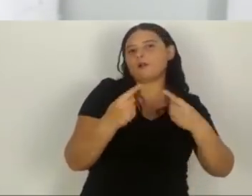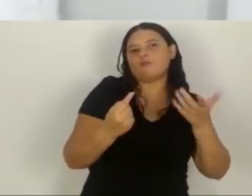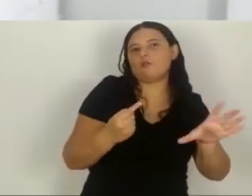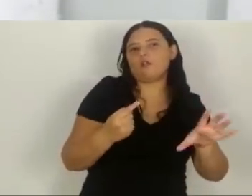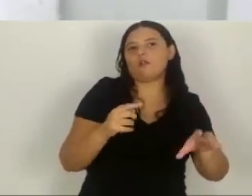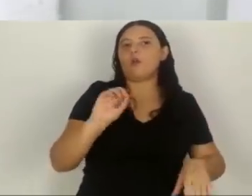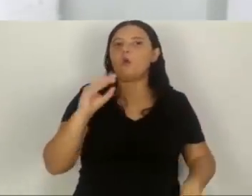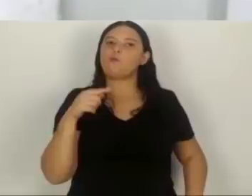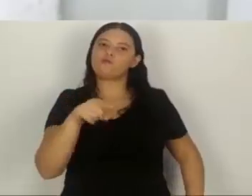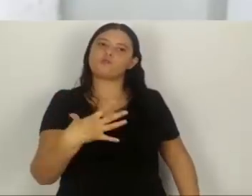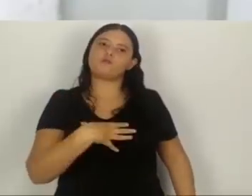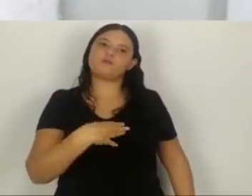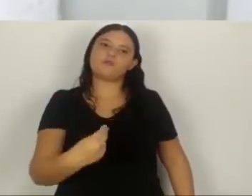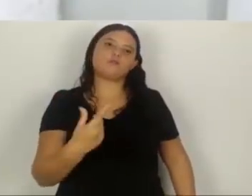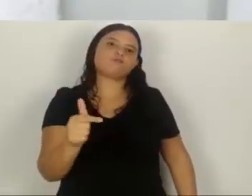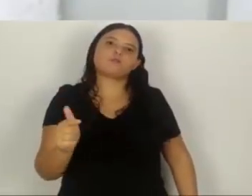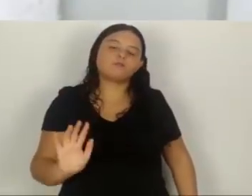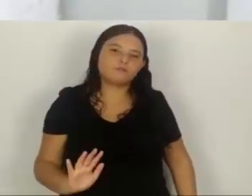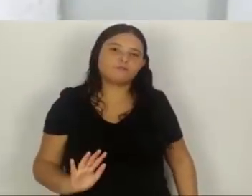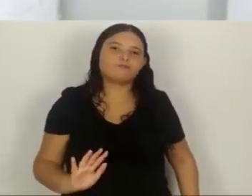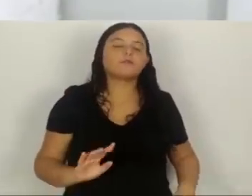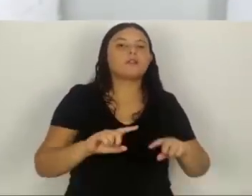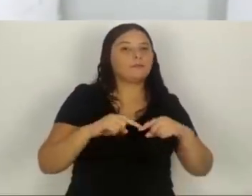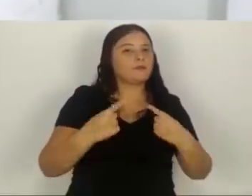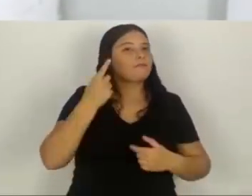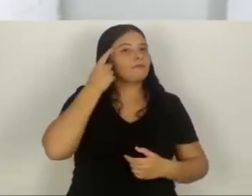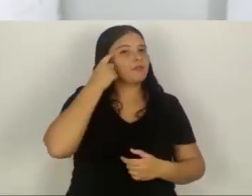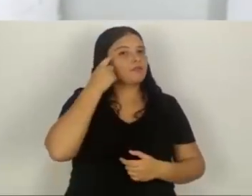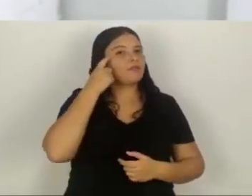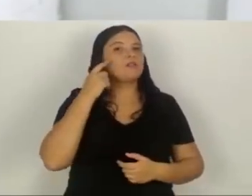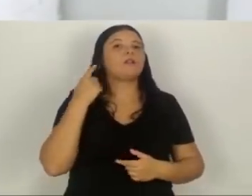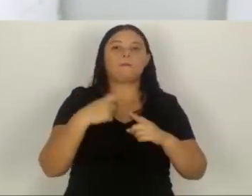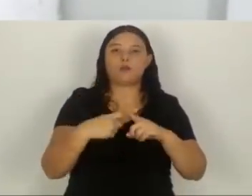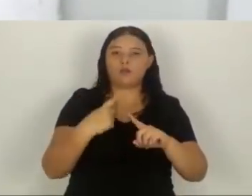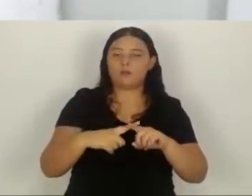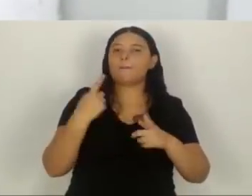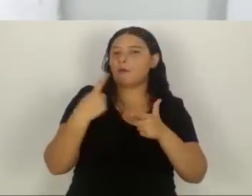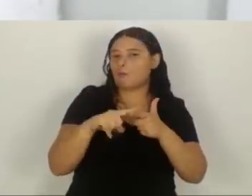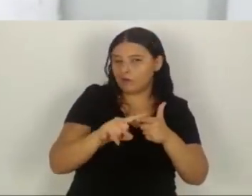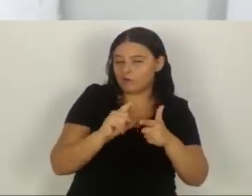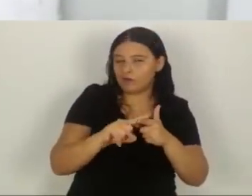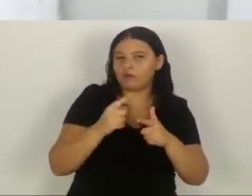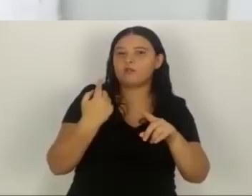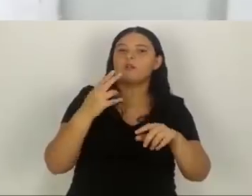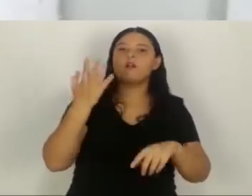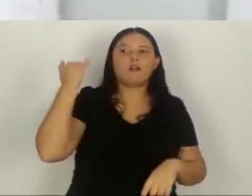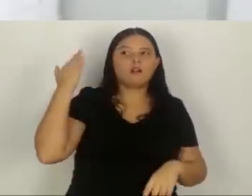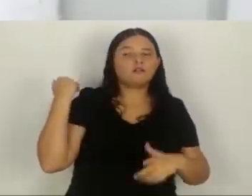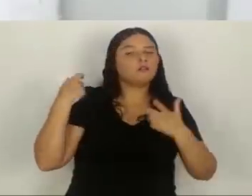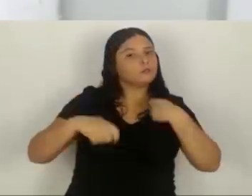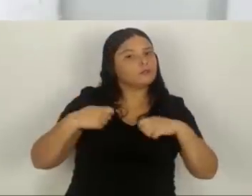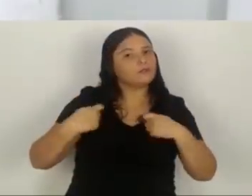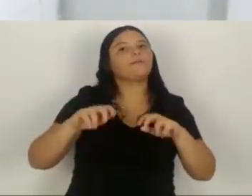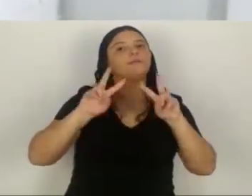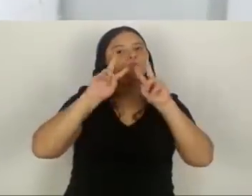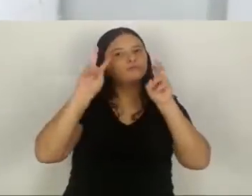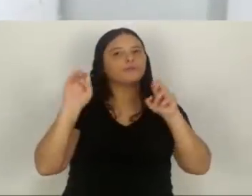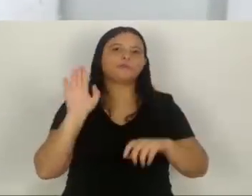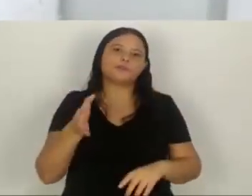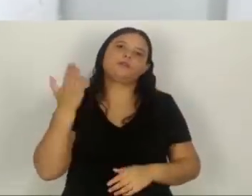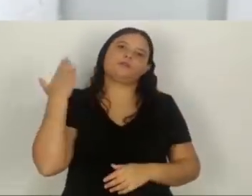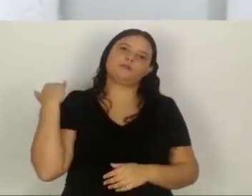ou você abrir mão de ser mãe. Só que, veja, tá nesse impasse porque vocês estão falando disso agora, era uma coisa que já